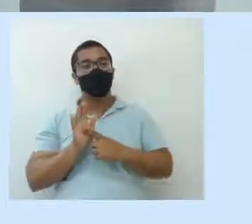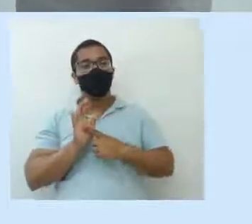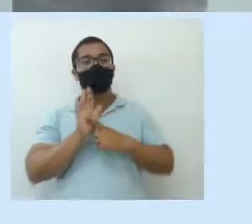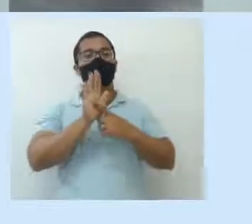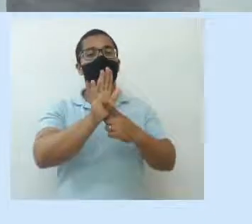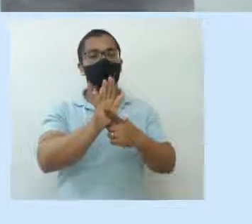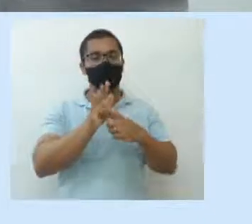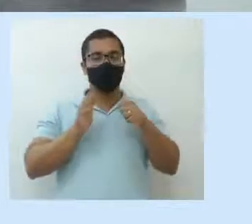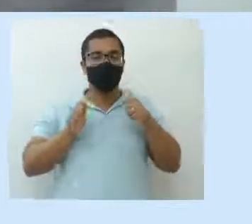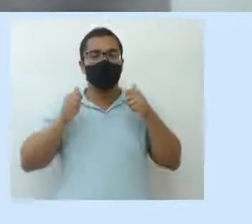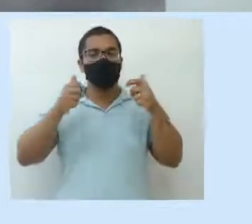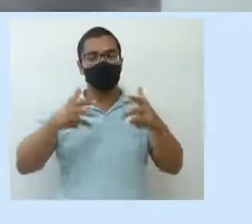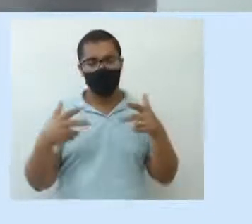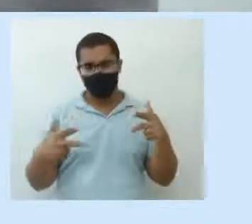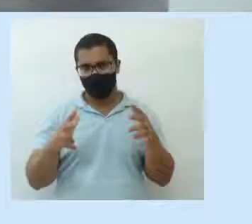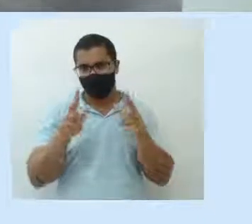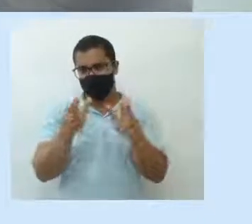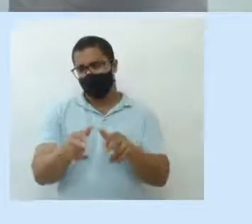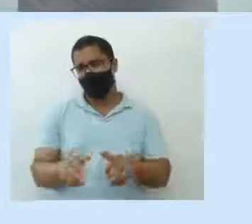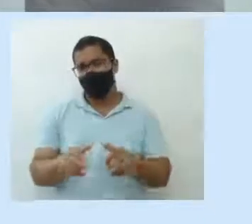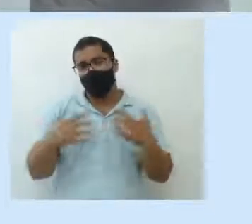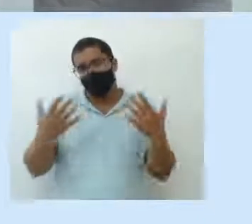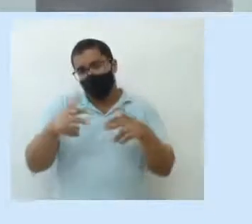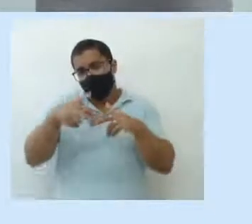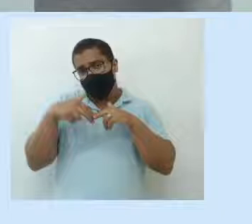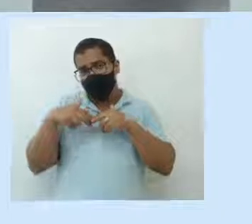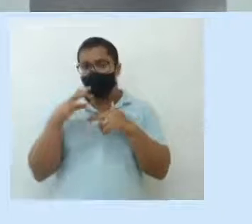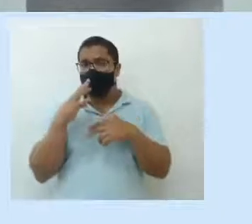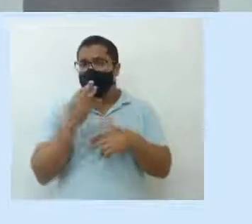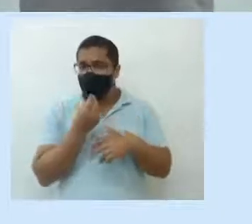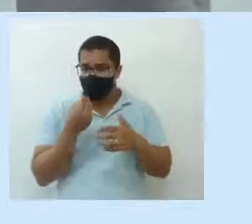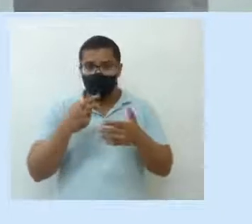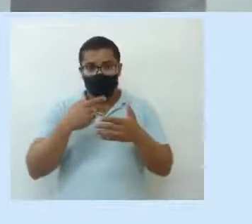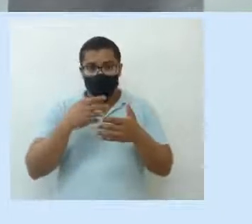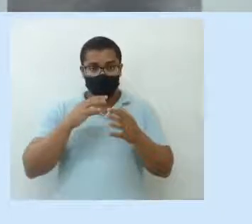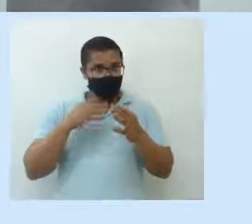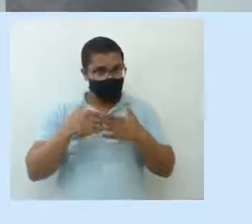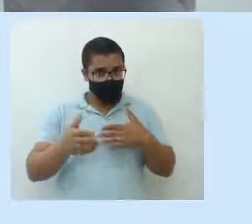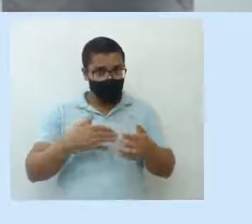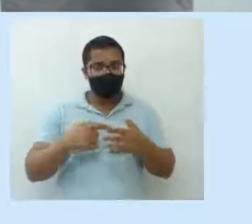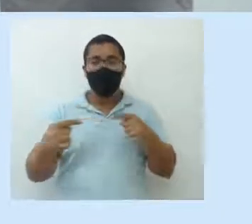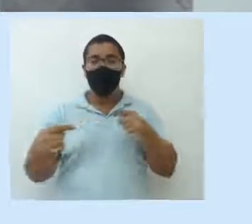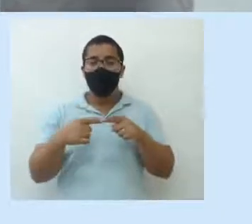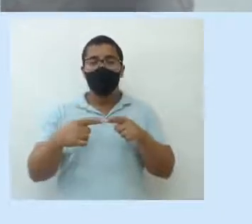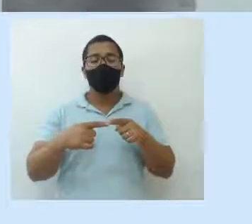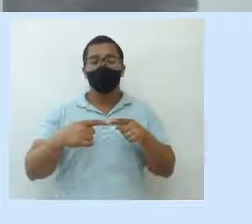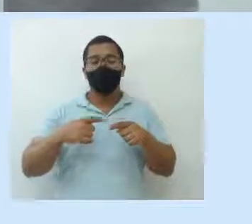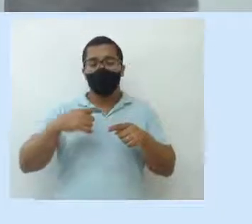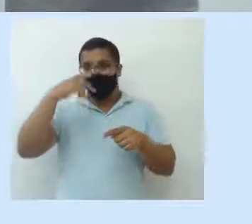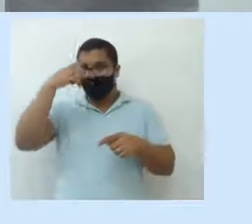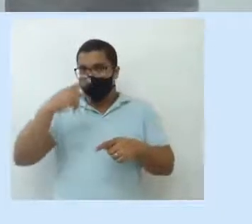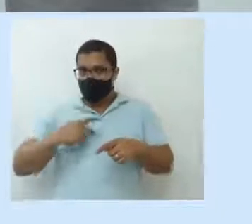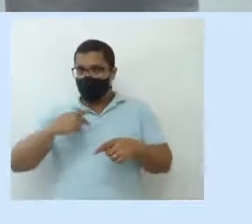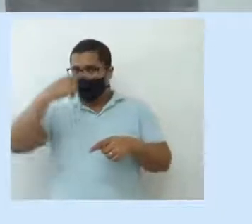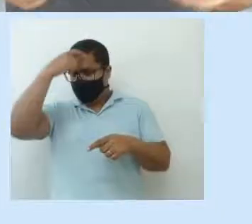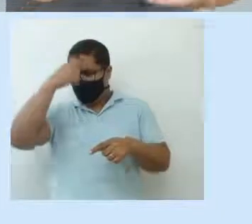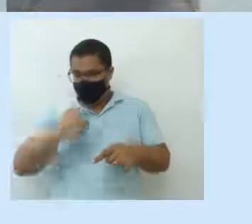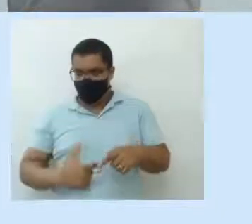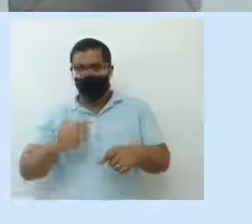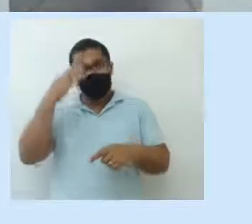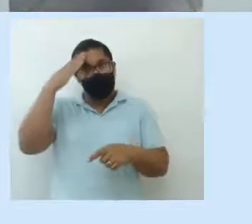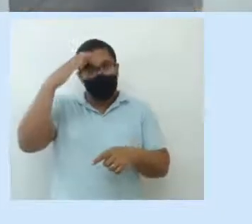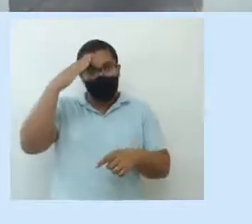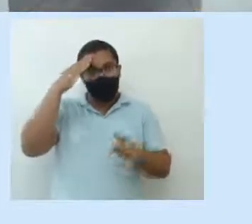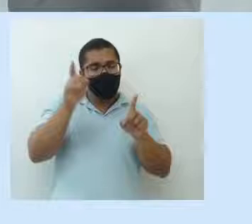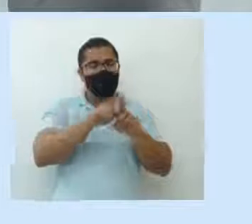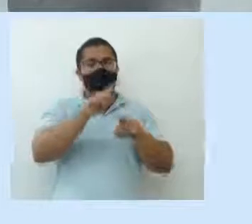todo o conhecimento é também conhecimento de si. Sujeito e objeto acabam por se tornar,